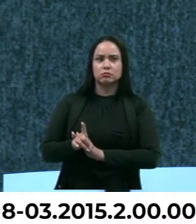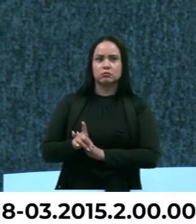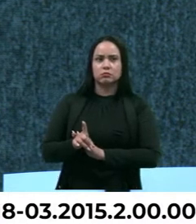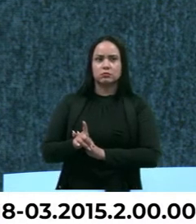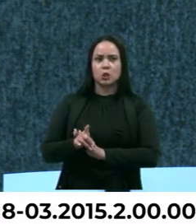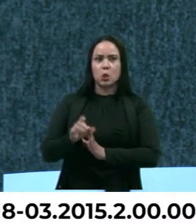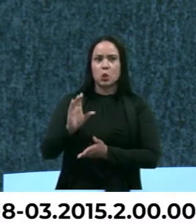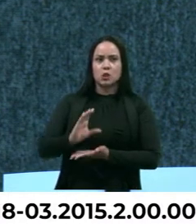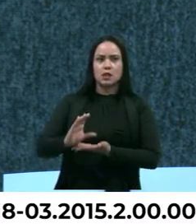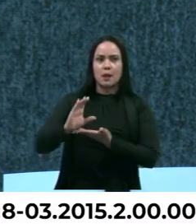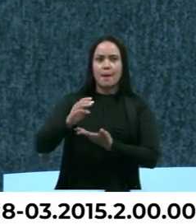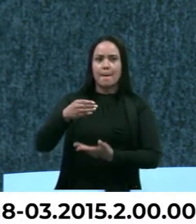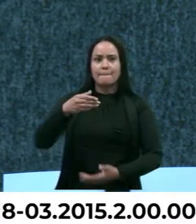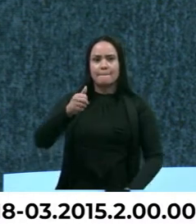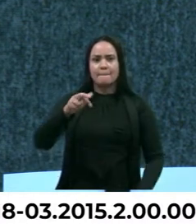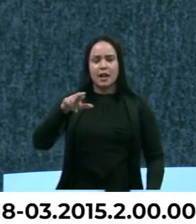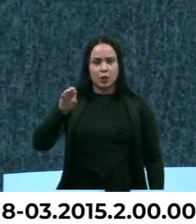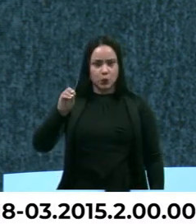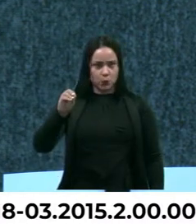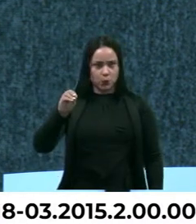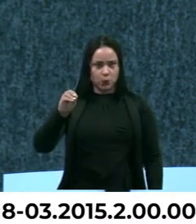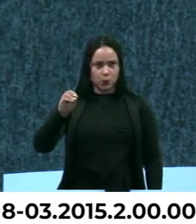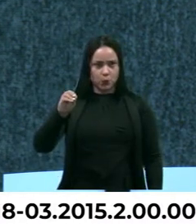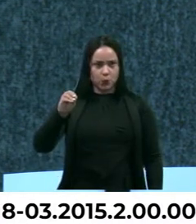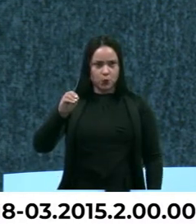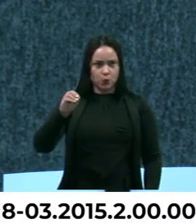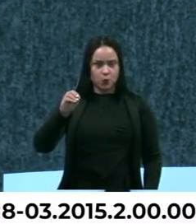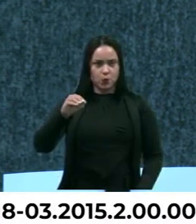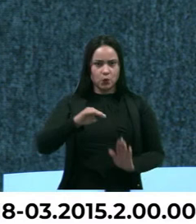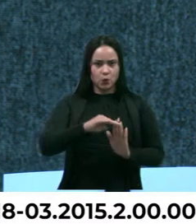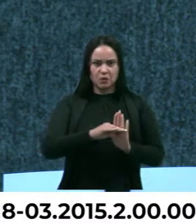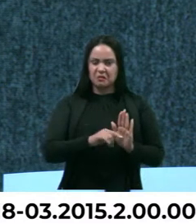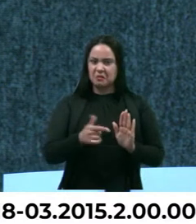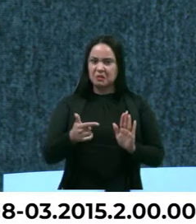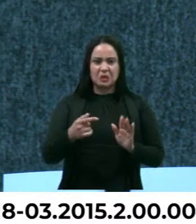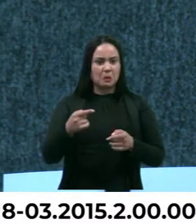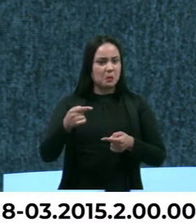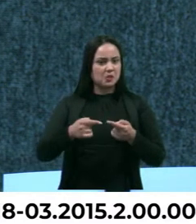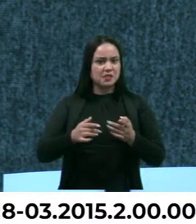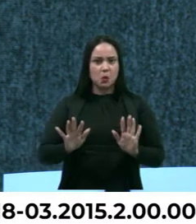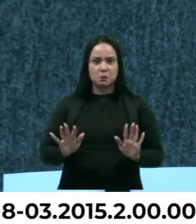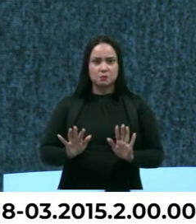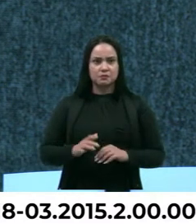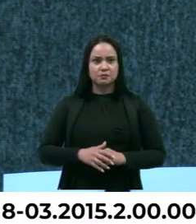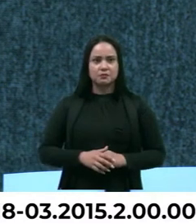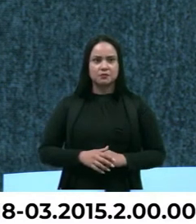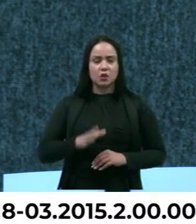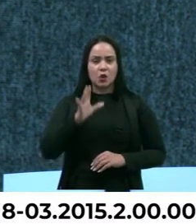o conselheiro Mário Maia, me foi registrado que não há nenhuma oposição